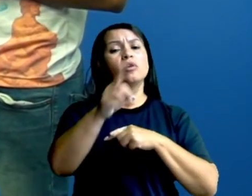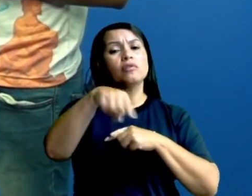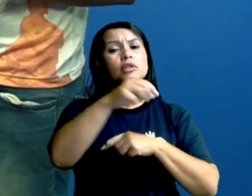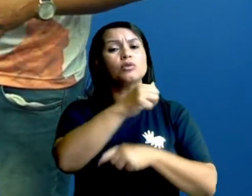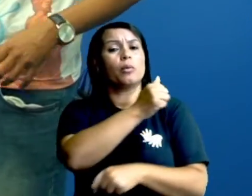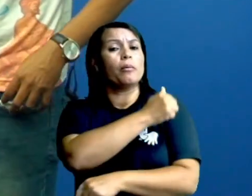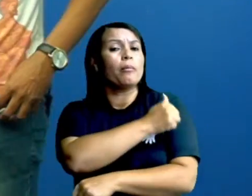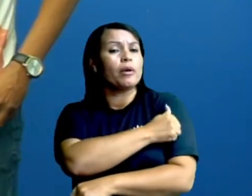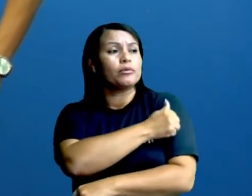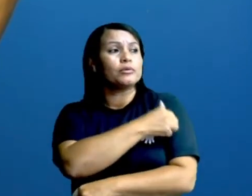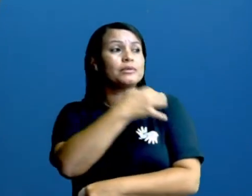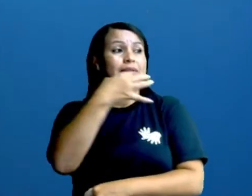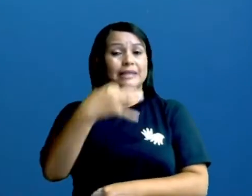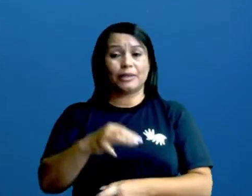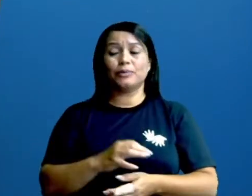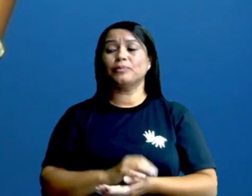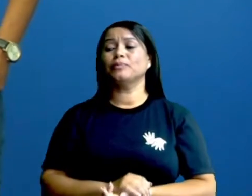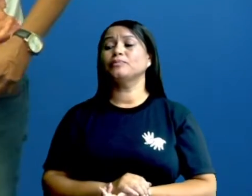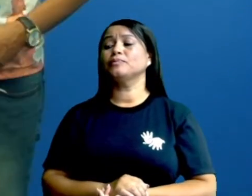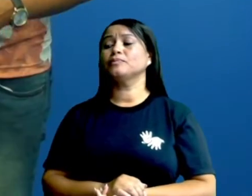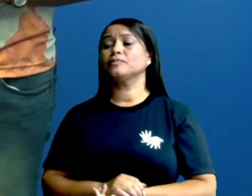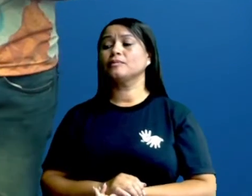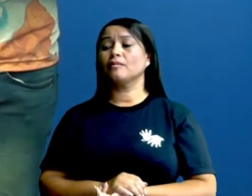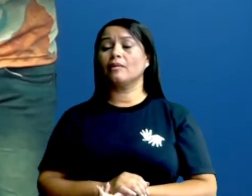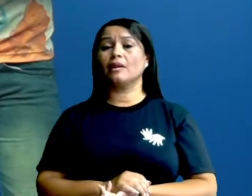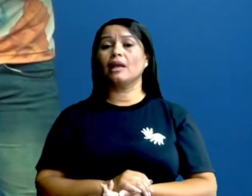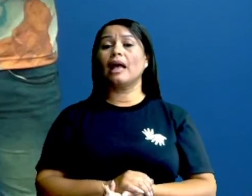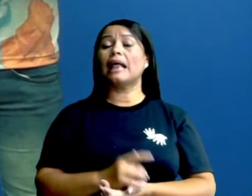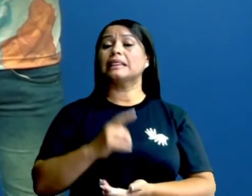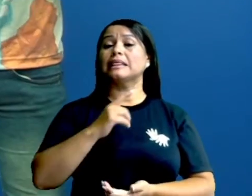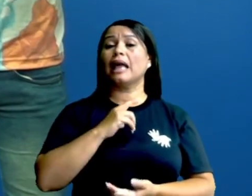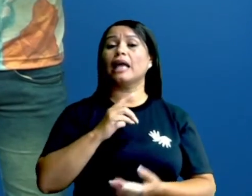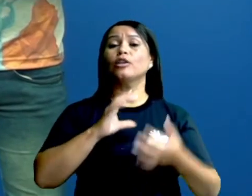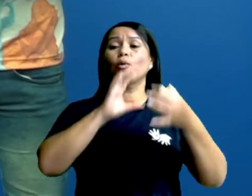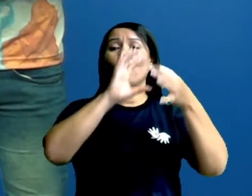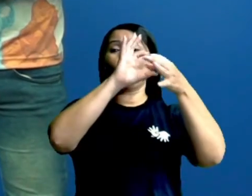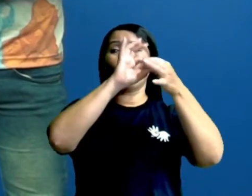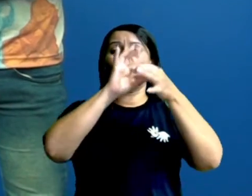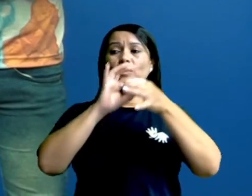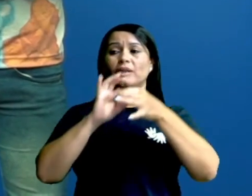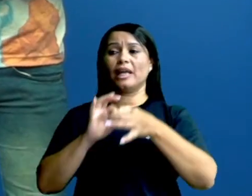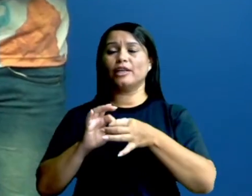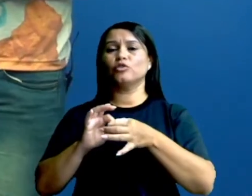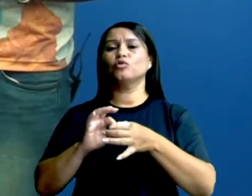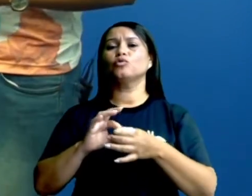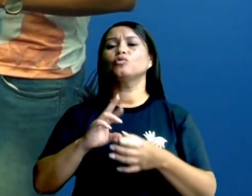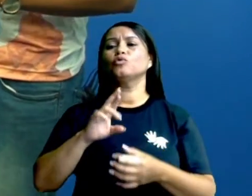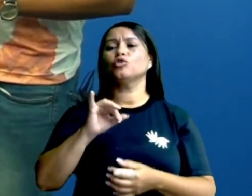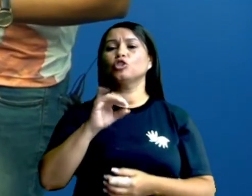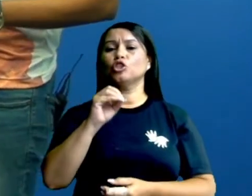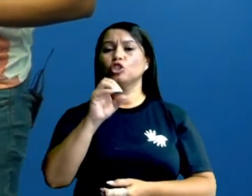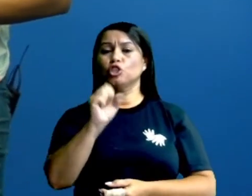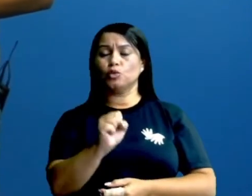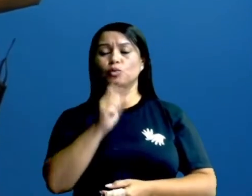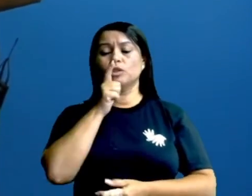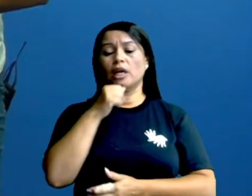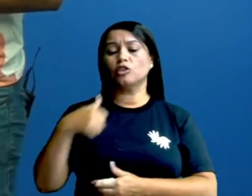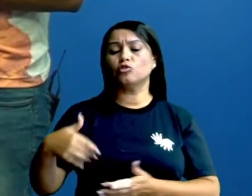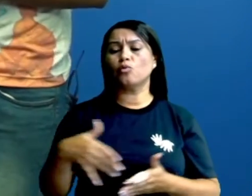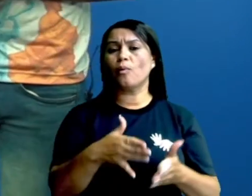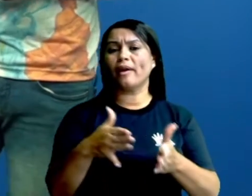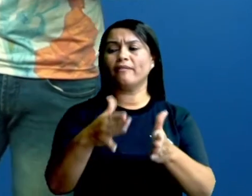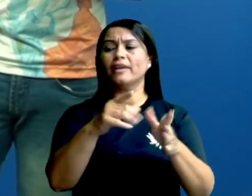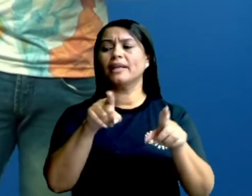alunos, tá certo? Bem, sobre o contexto da hidrografia, ou seja, dos rios, a gente vai ver aqui a